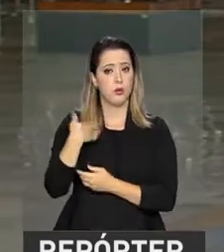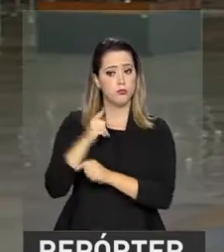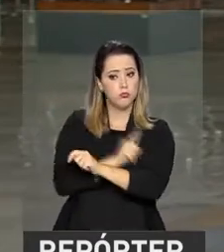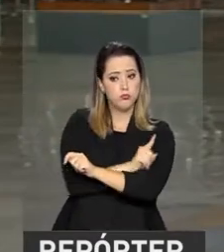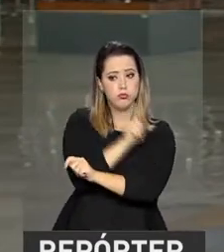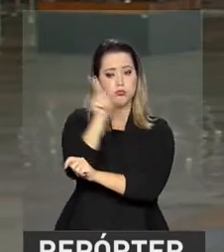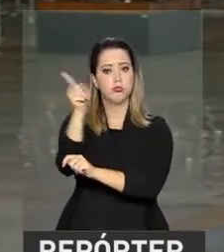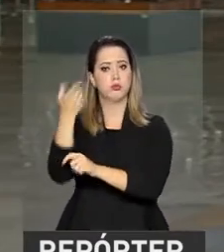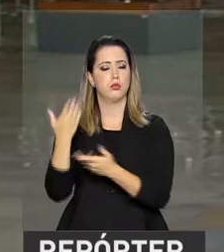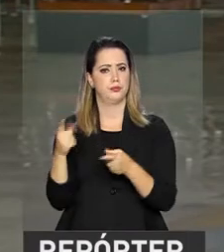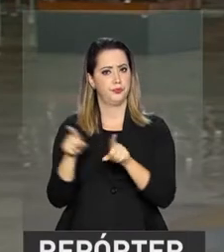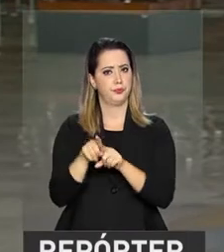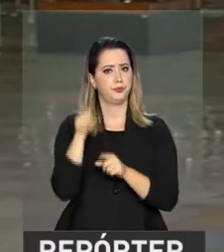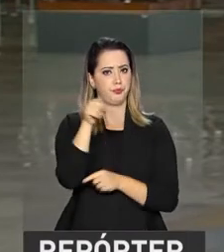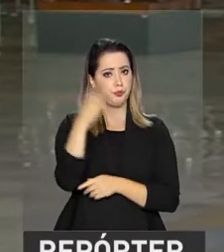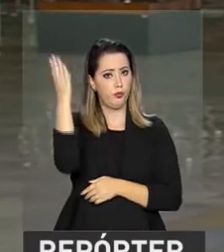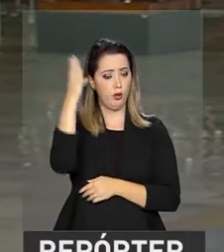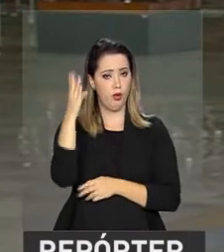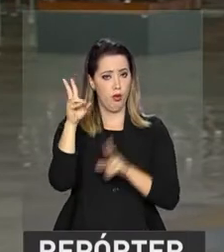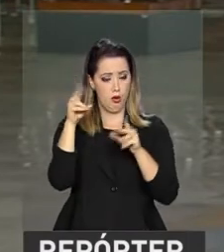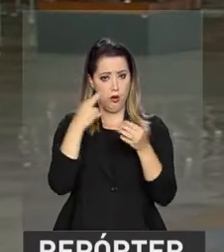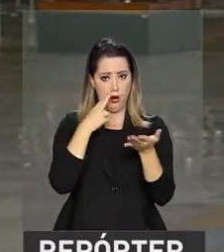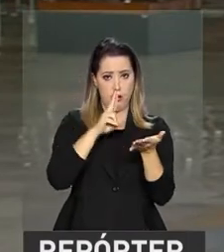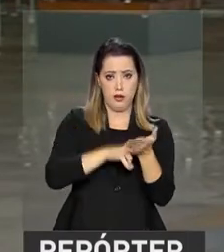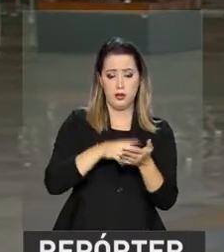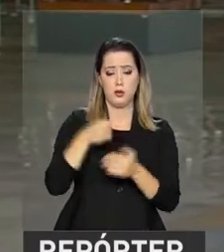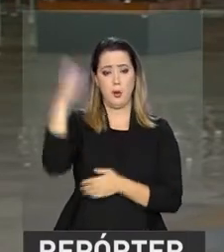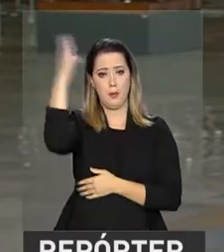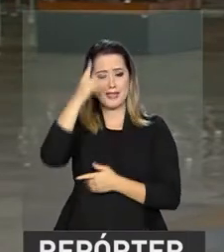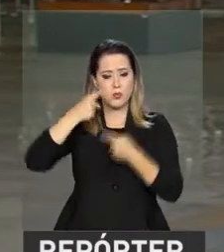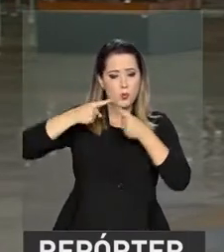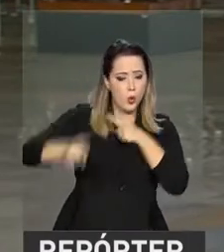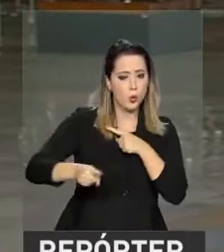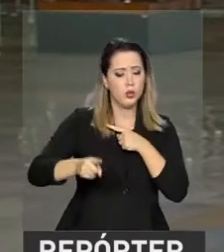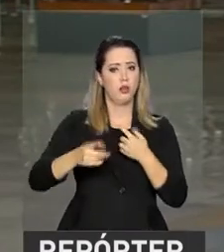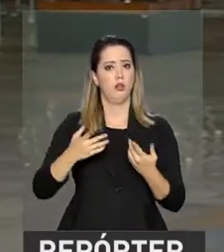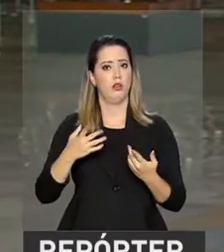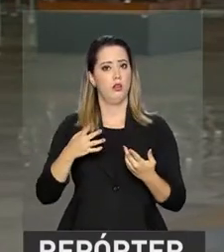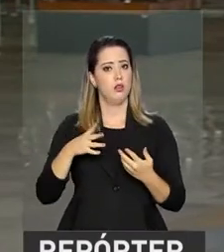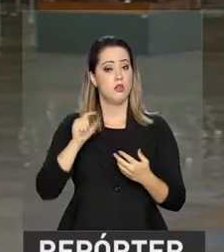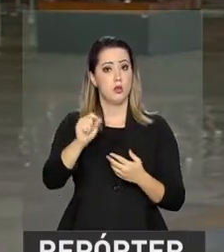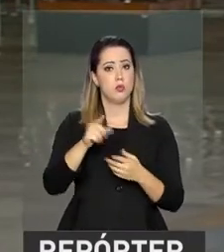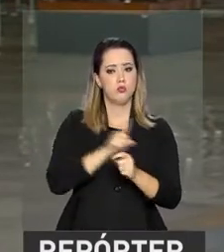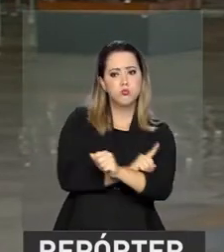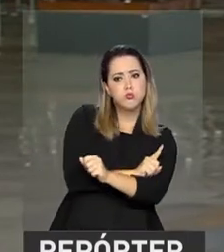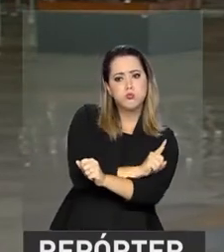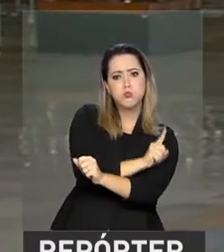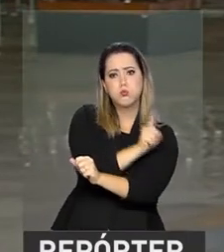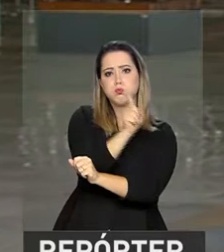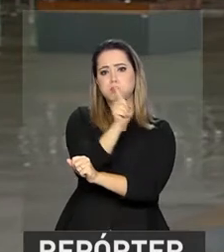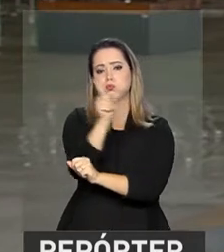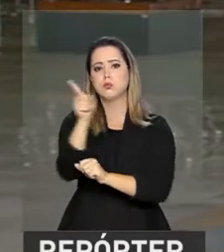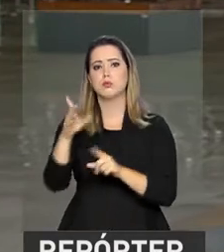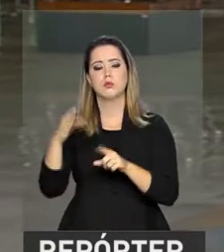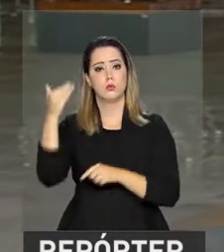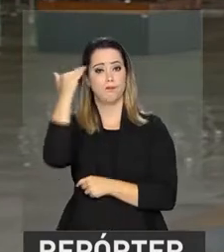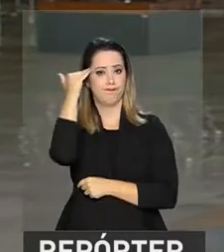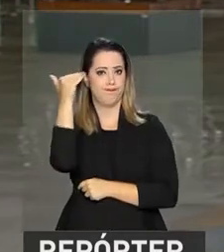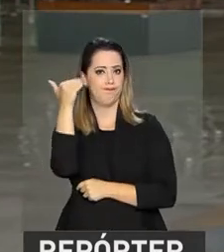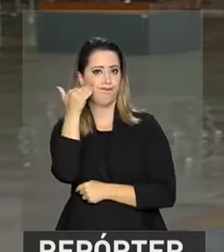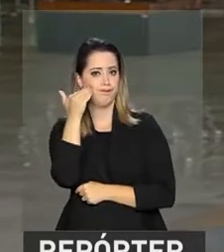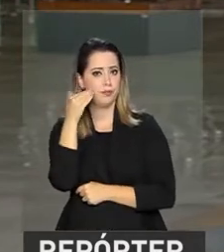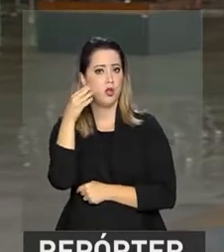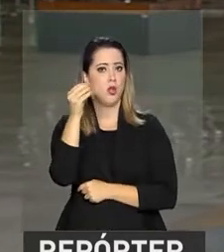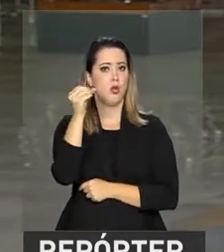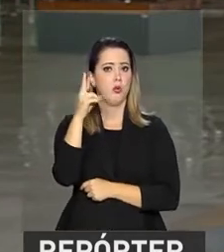exteriores abre aspas o brasil condena com a maior veemência o lançamento de míssil balístico pela república popular democrática